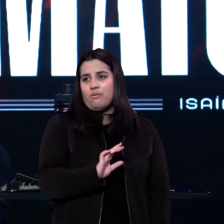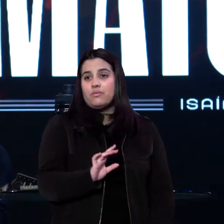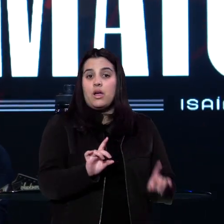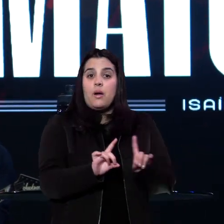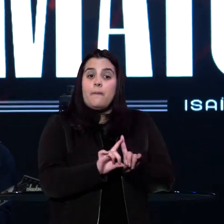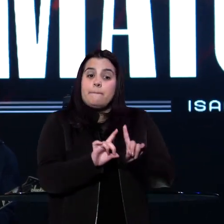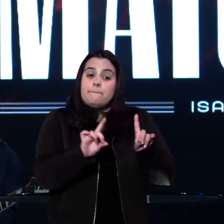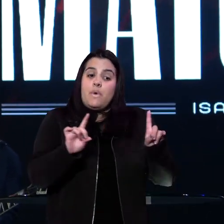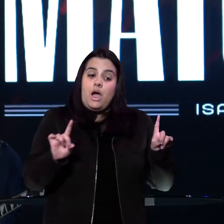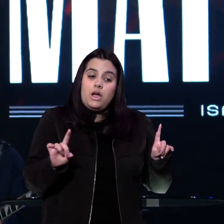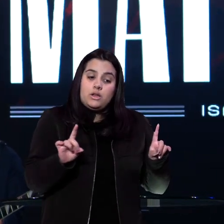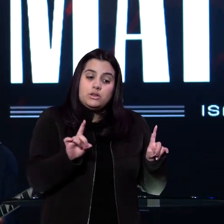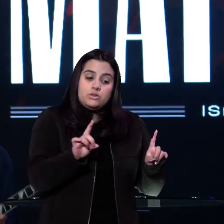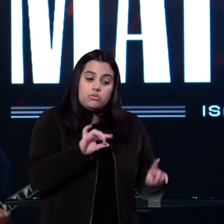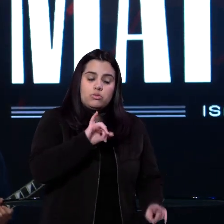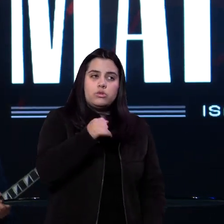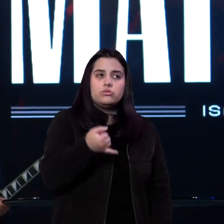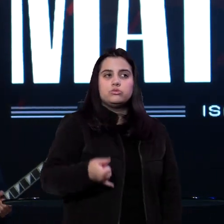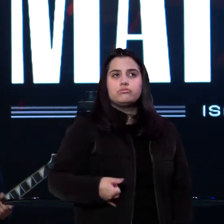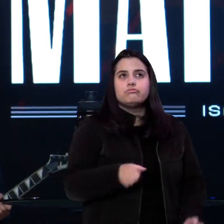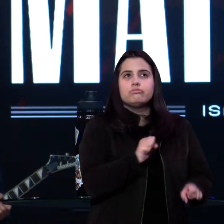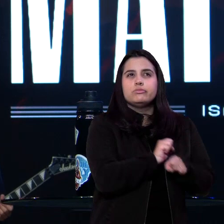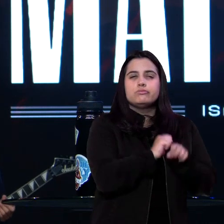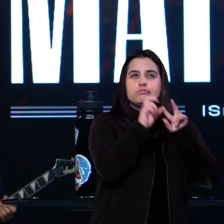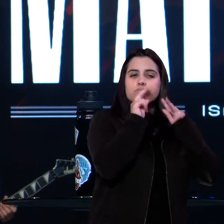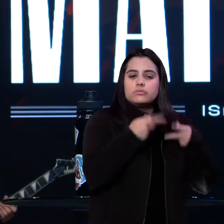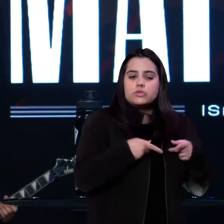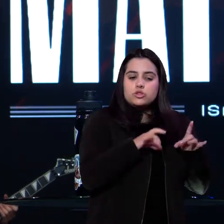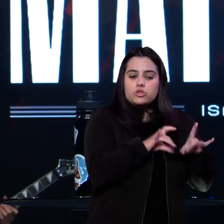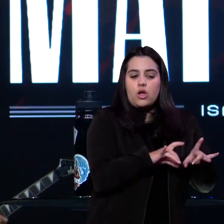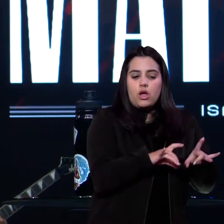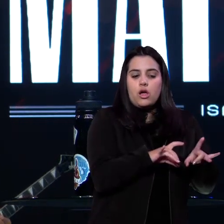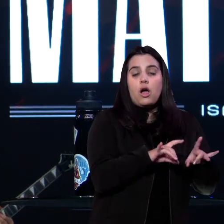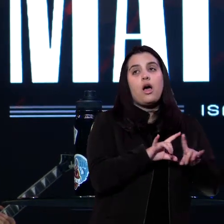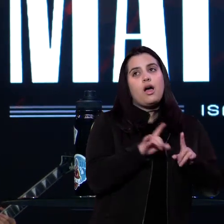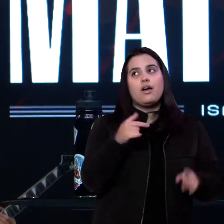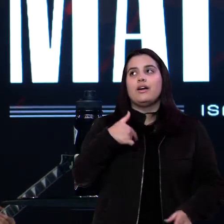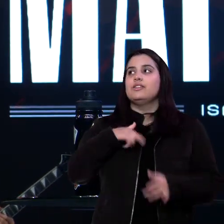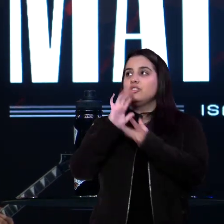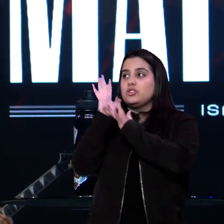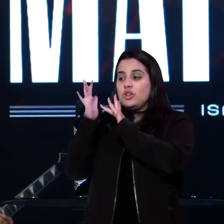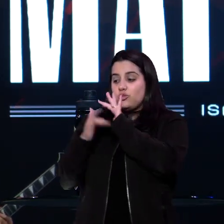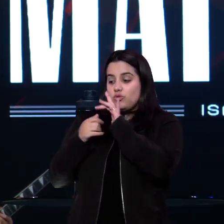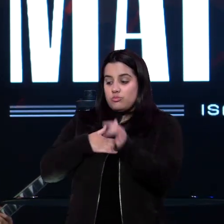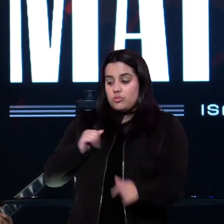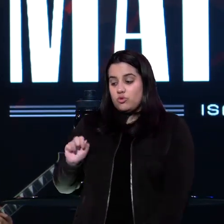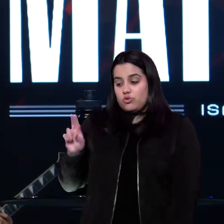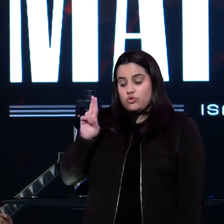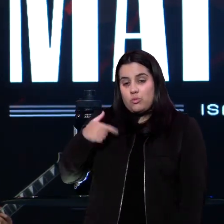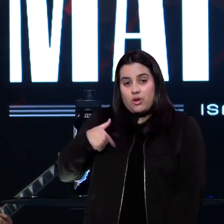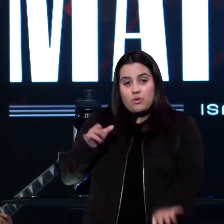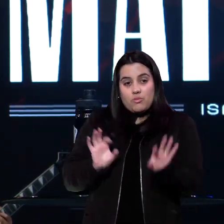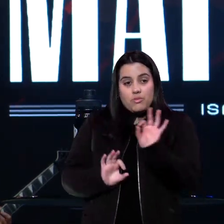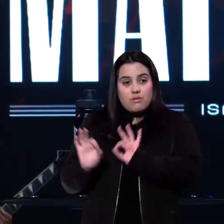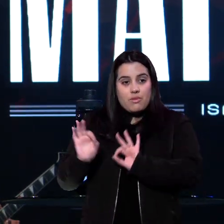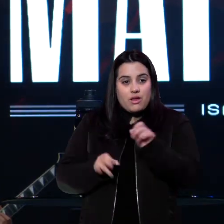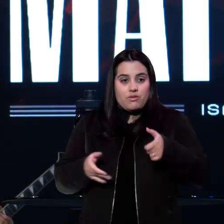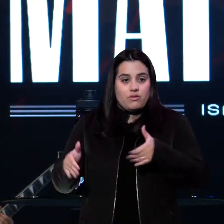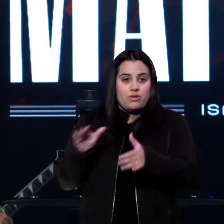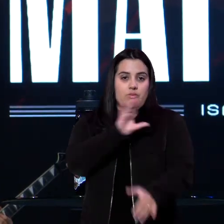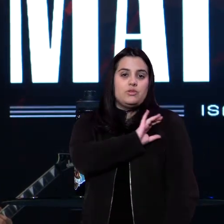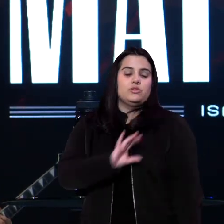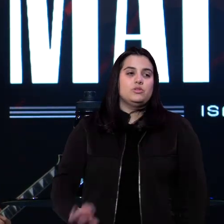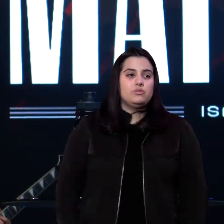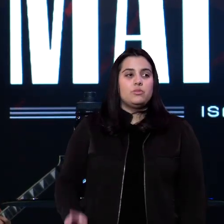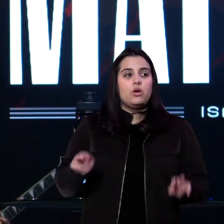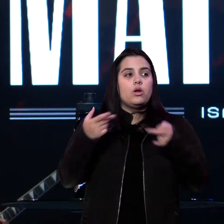Mas quando ele saiu do tribunal, ele entendeu: Jesus me usou para preparar o caminho de Cristo. Olha aqui para mim,